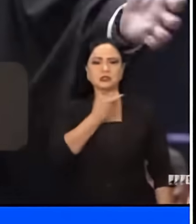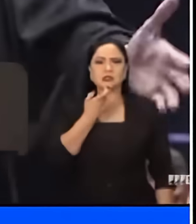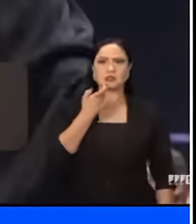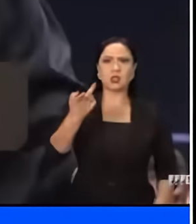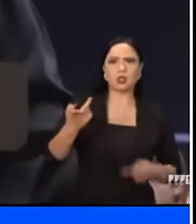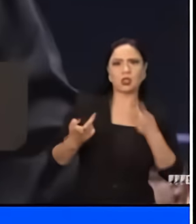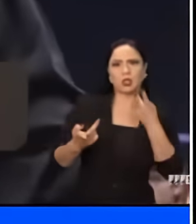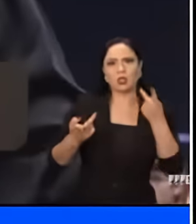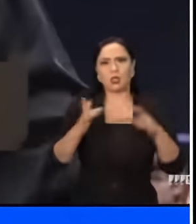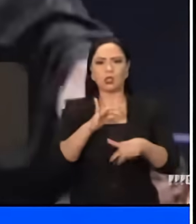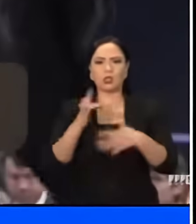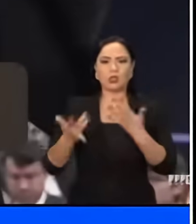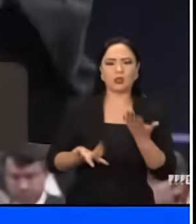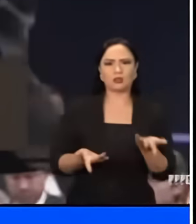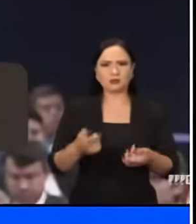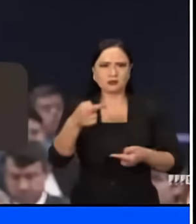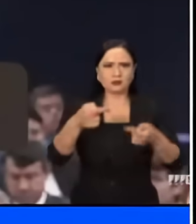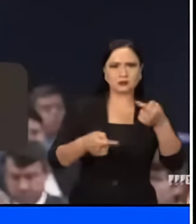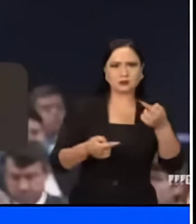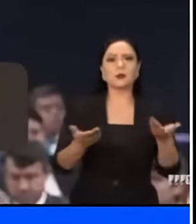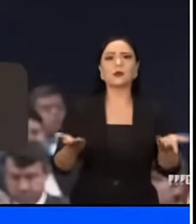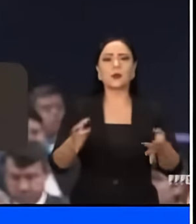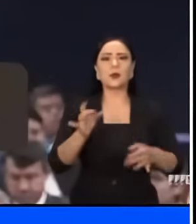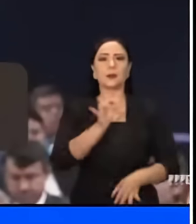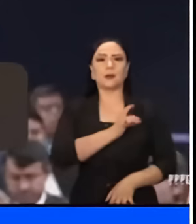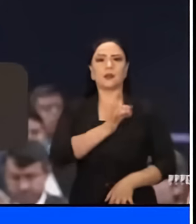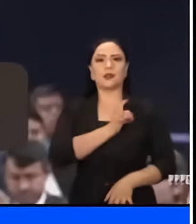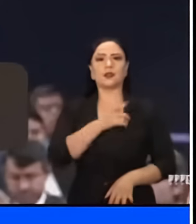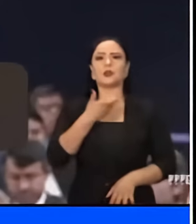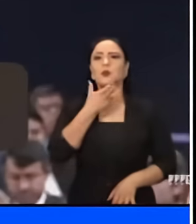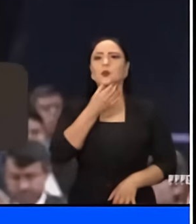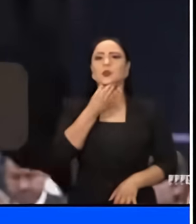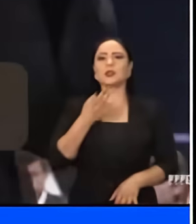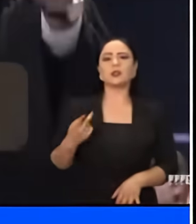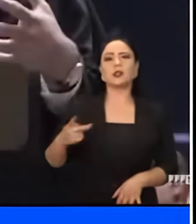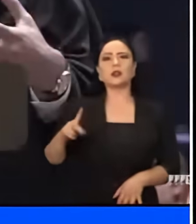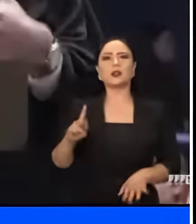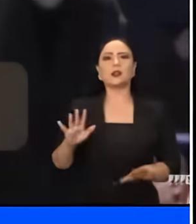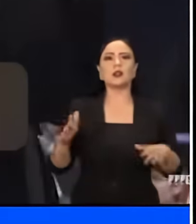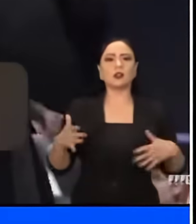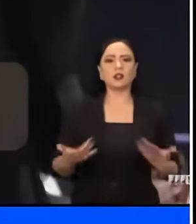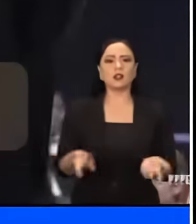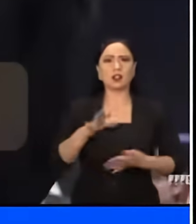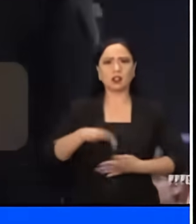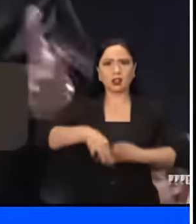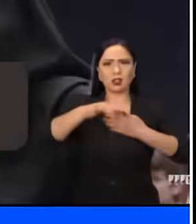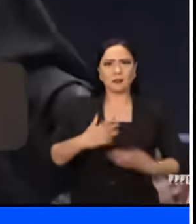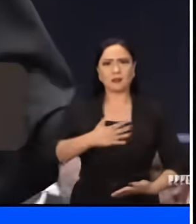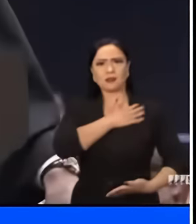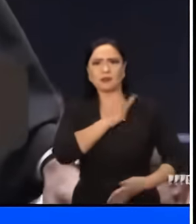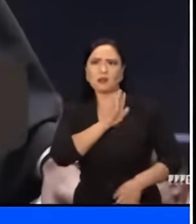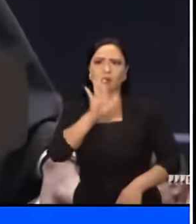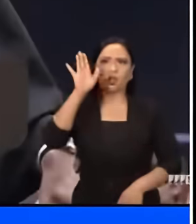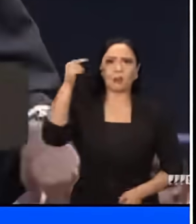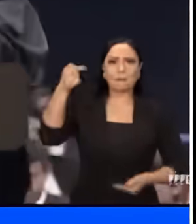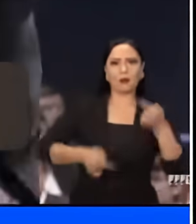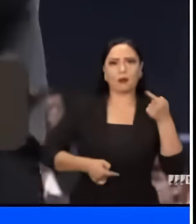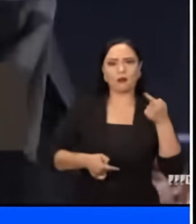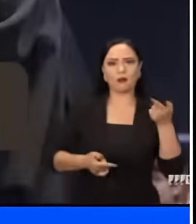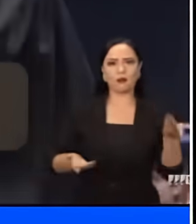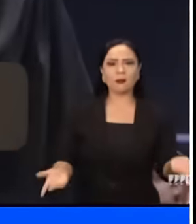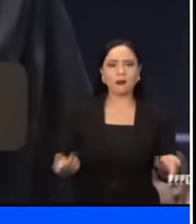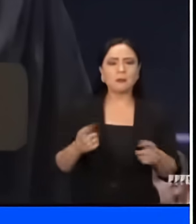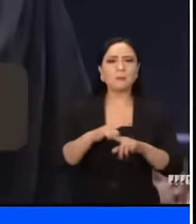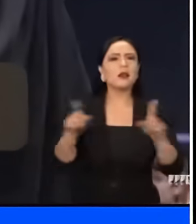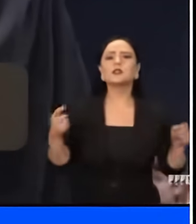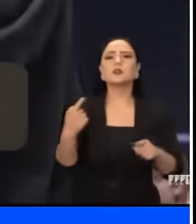forma contundente. E qual era o receio do general Paulo Sérgio, eminente ministra Carmen? Que alguma liderança militar levantasse o braço e rompesse. E por que